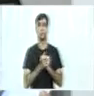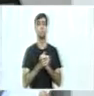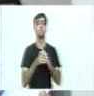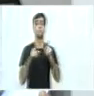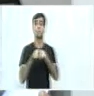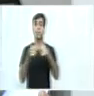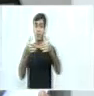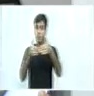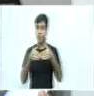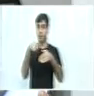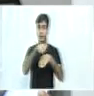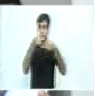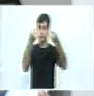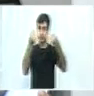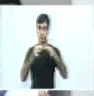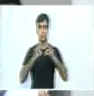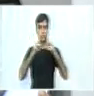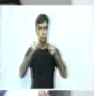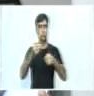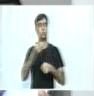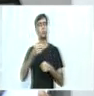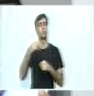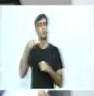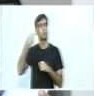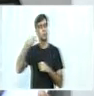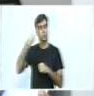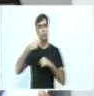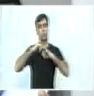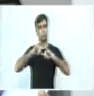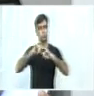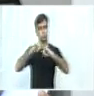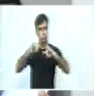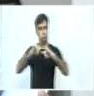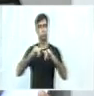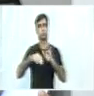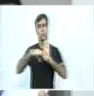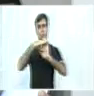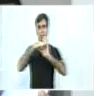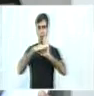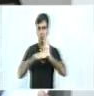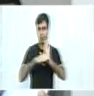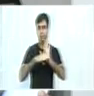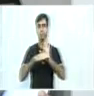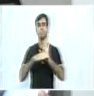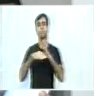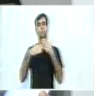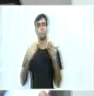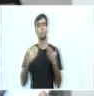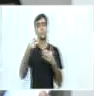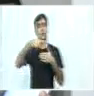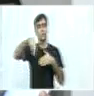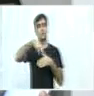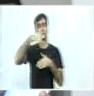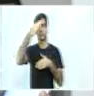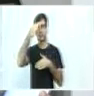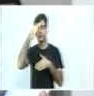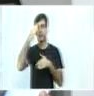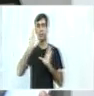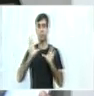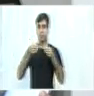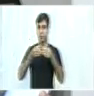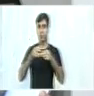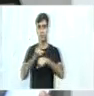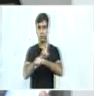Solicito a Vossa Senhoria dar ciência aos demais vereadores da realização dessas importantes ações e obras para toda a comunidade